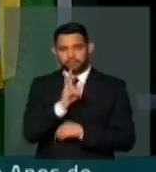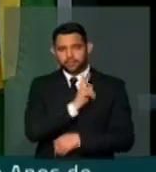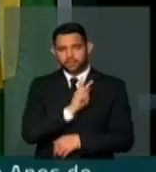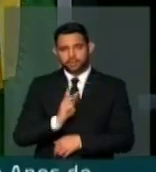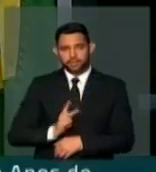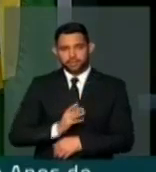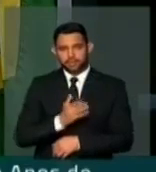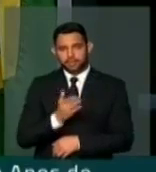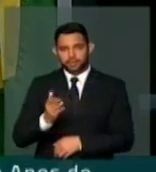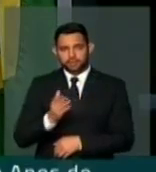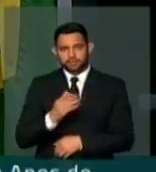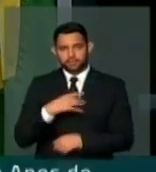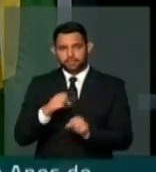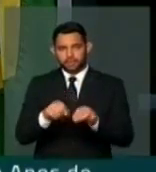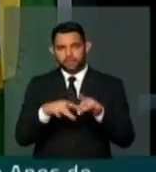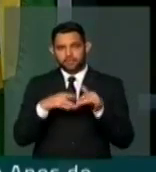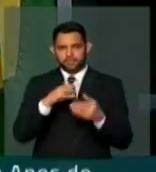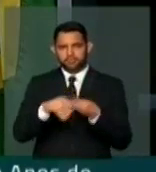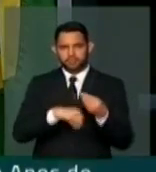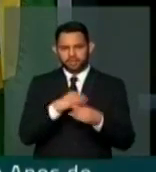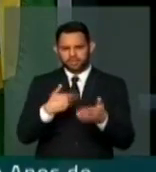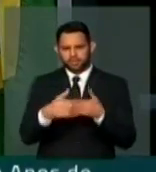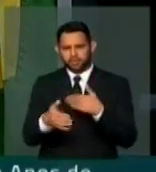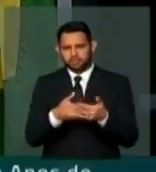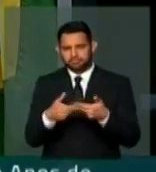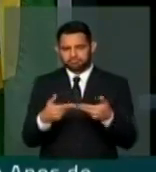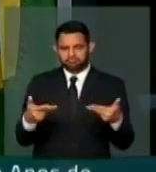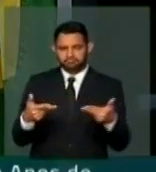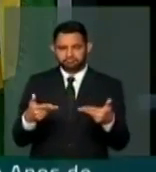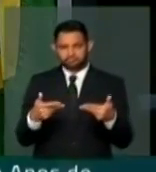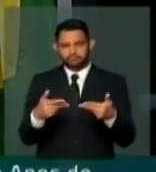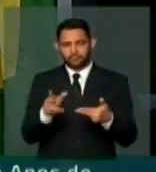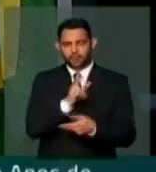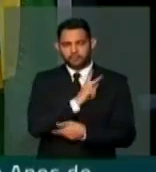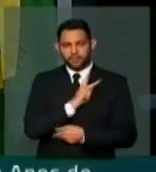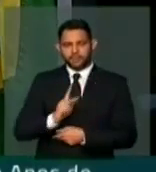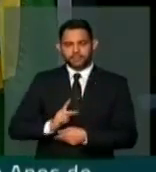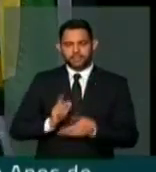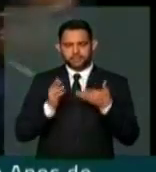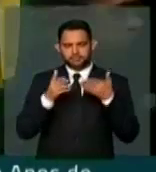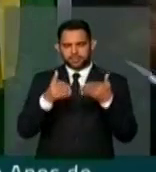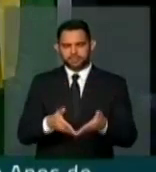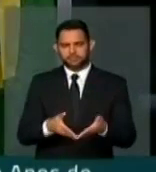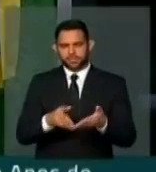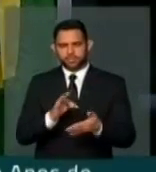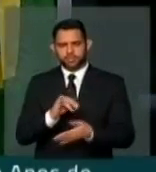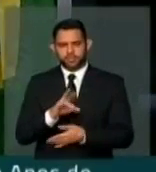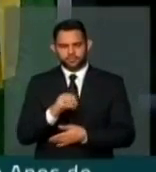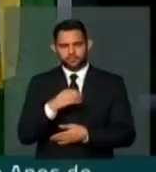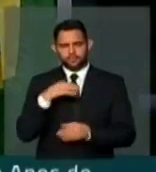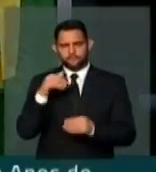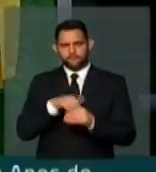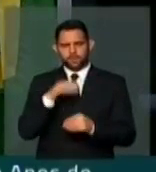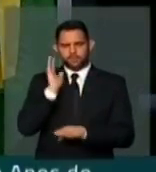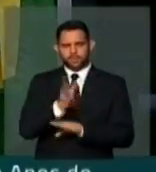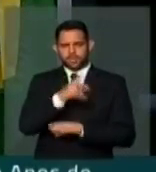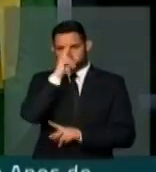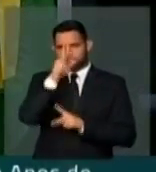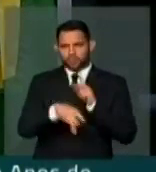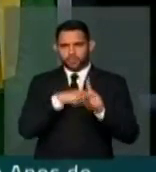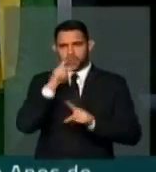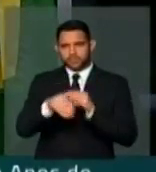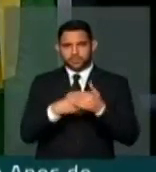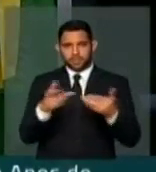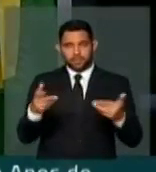presidencialista, parlamentarista ou misto, como queira, presidencialismo participativo, com voto direto da